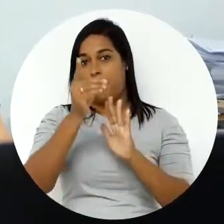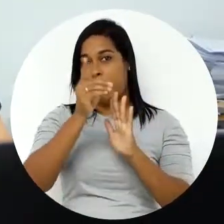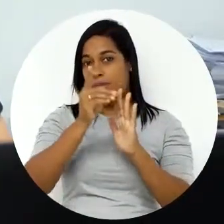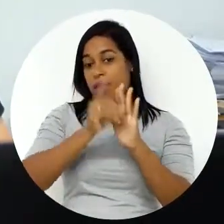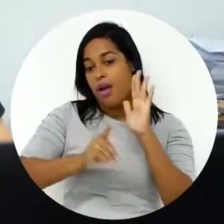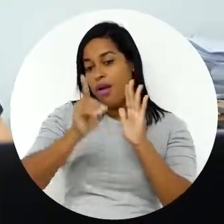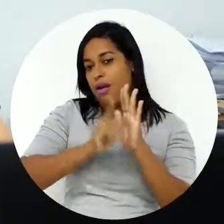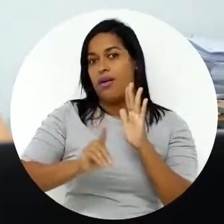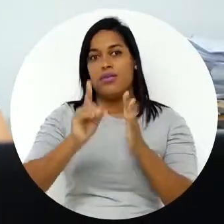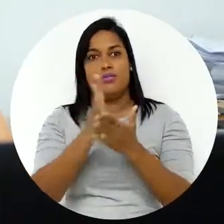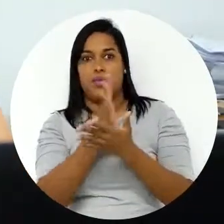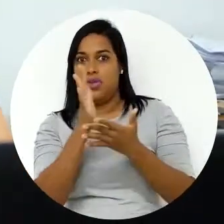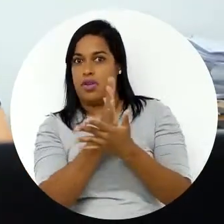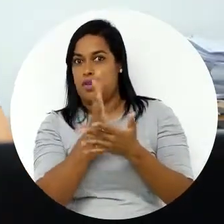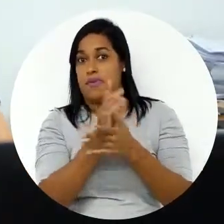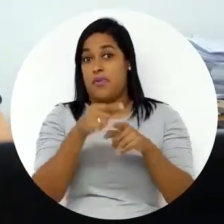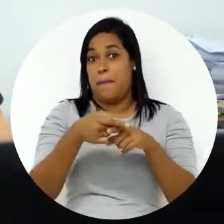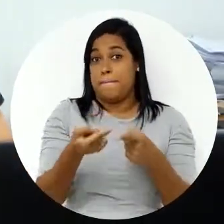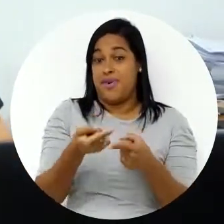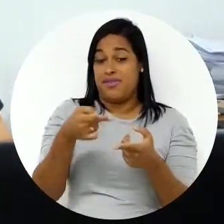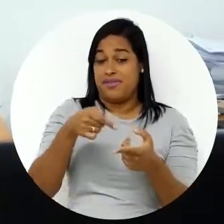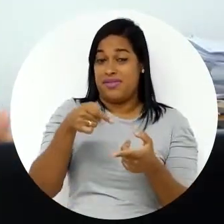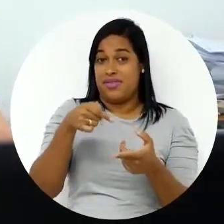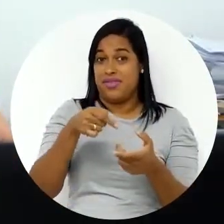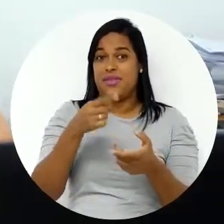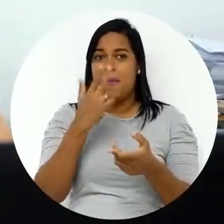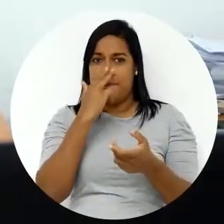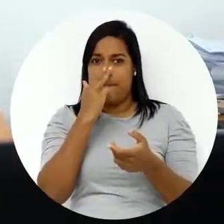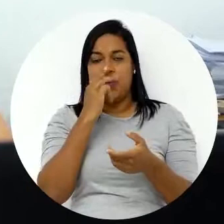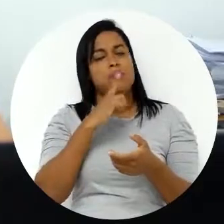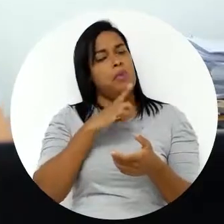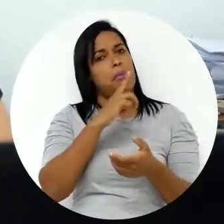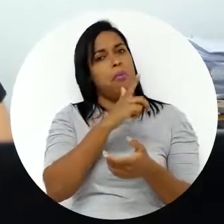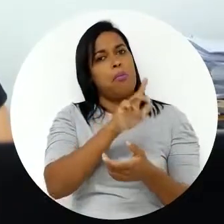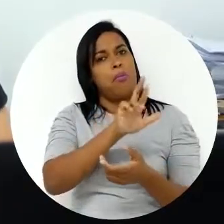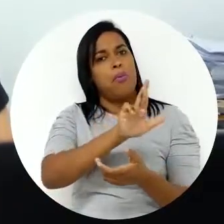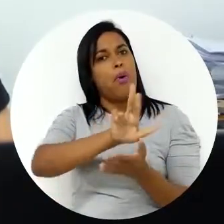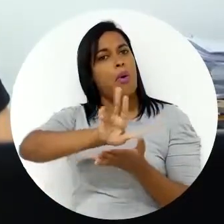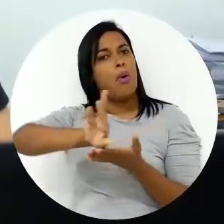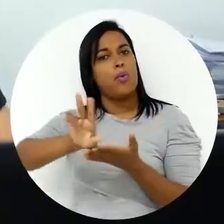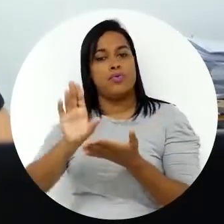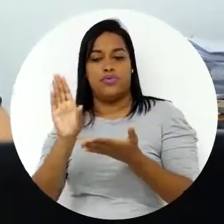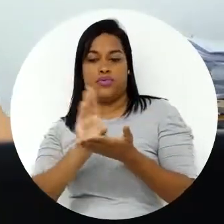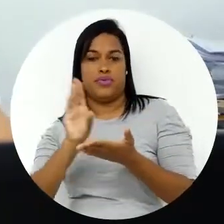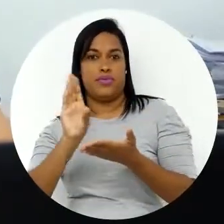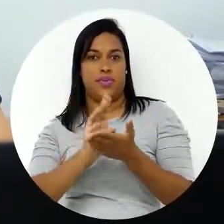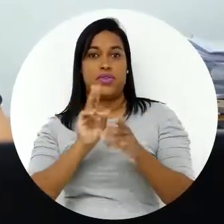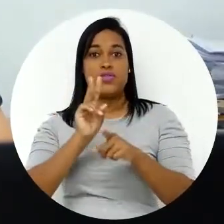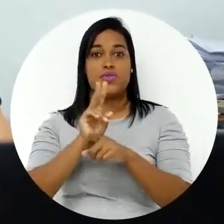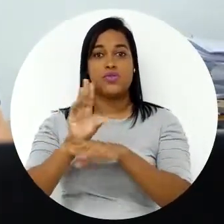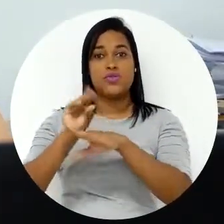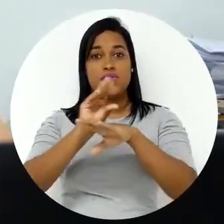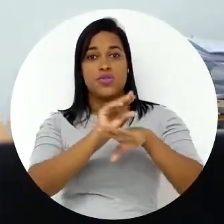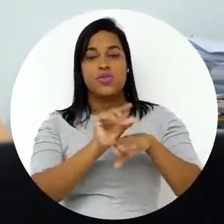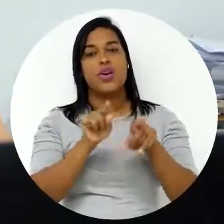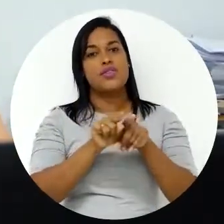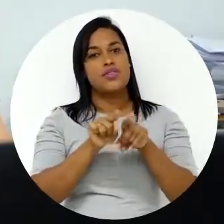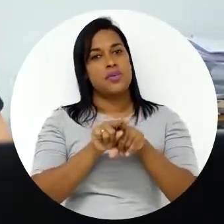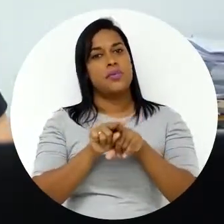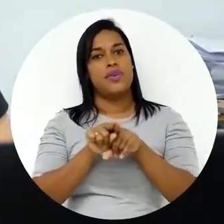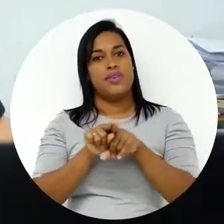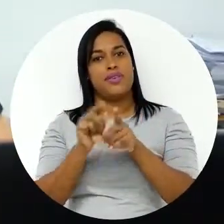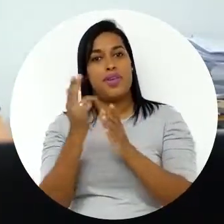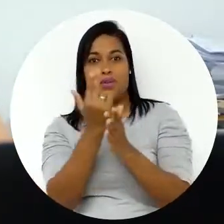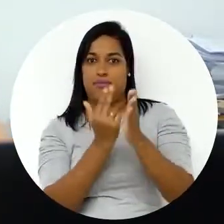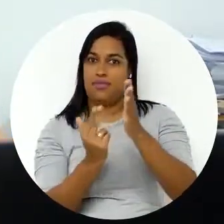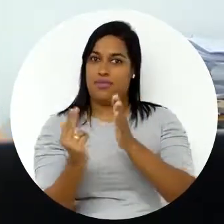um diário, um livro. Mas esse livro, esse mesmo outdoor, ele pode também ter outros recursos visuais também, como é o próprio caráter da